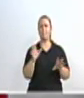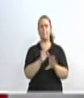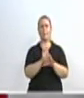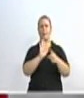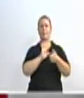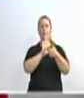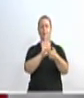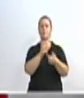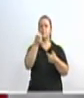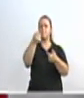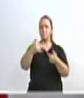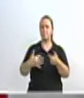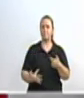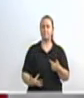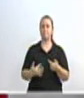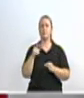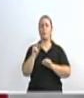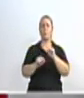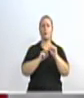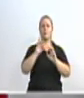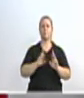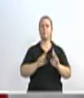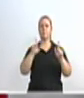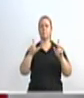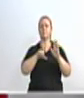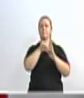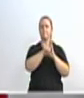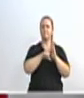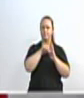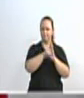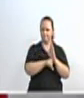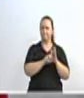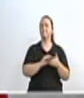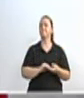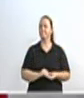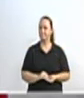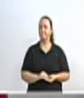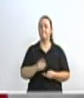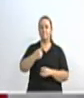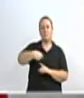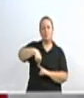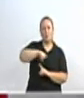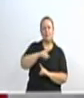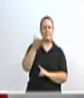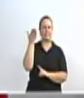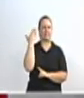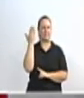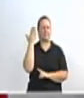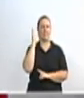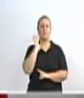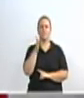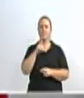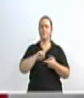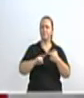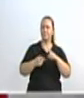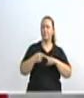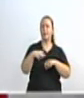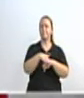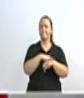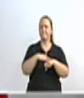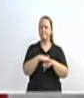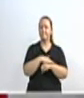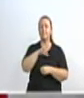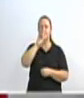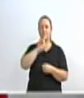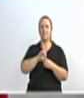diz respeito às diferenças das legislações. Isso é algo que nós, lá no passado, já havíamos conversado com o então diretor Ivo